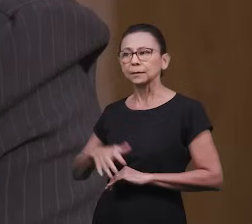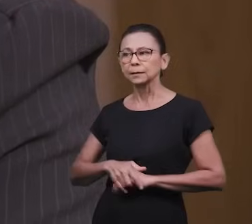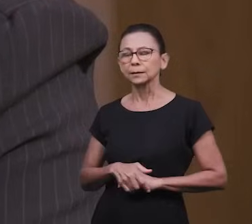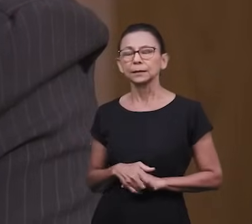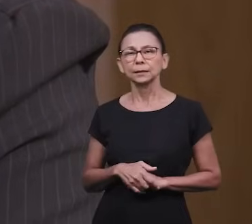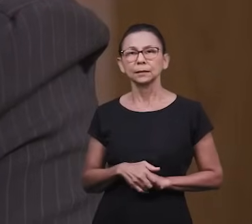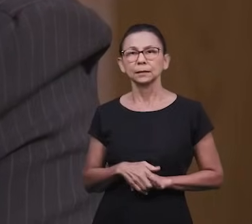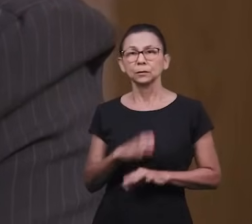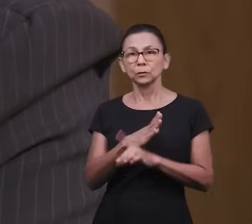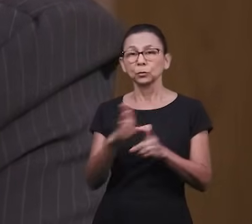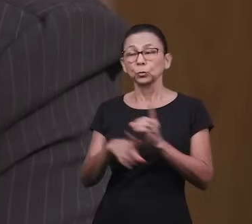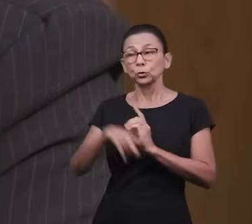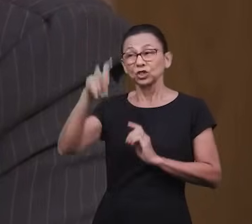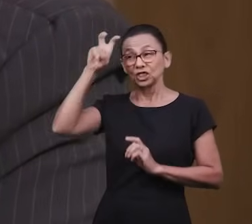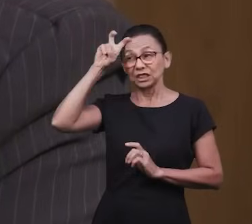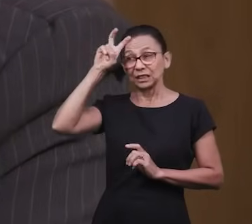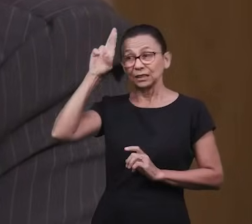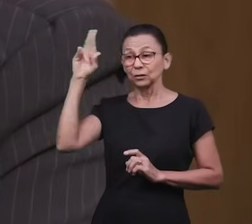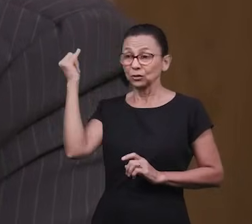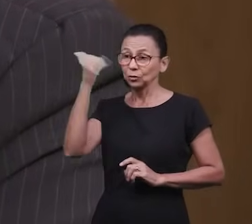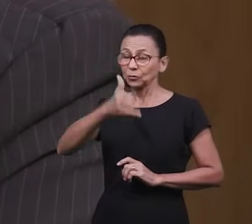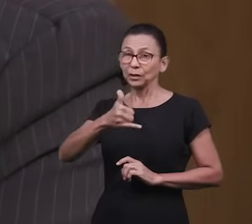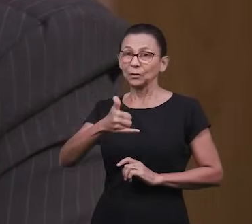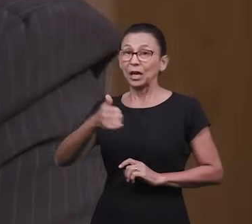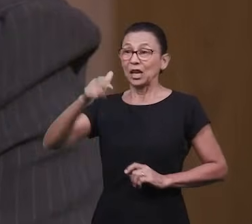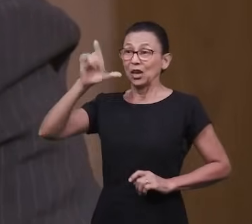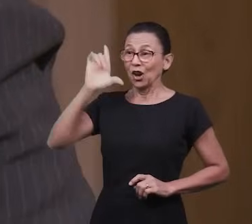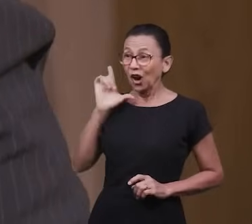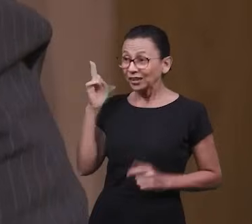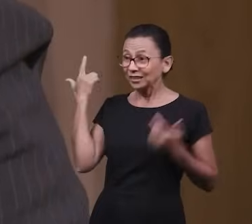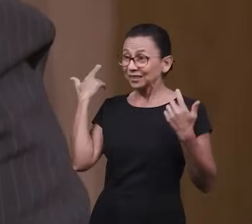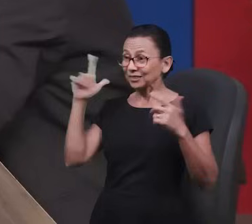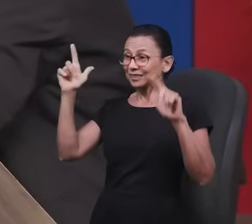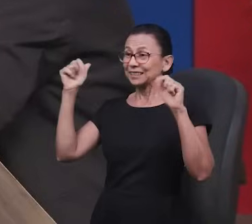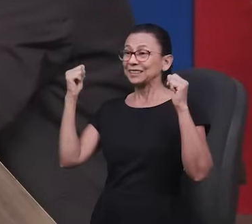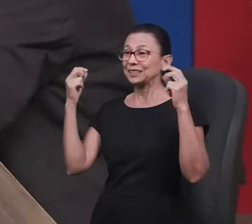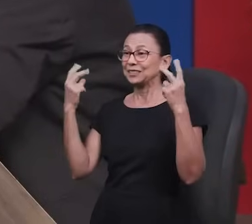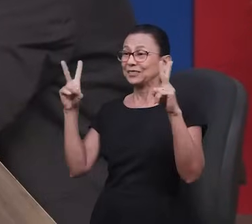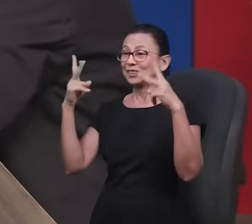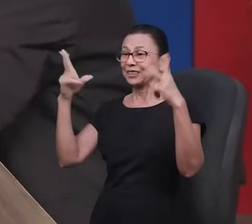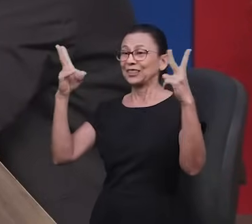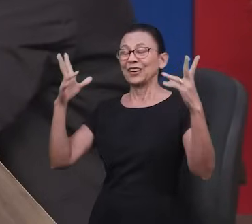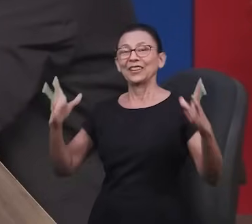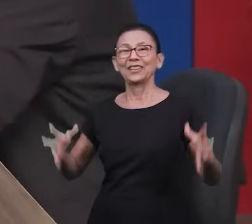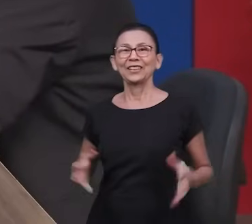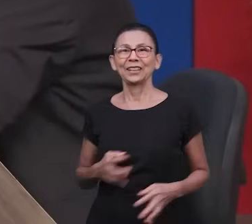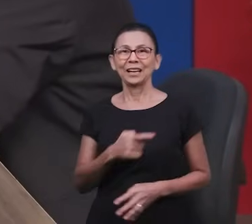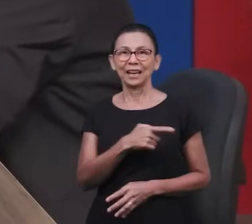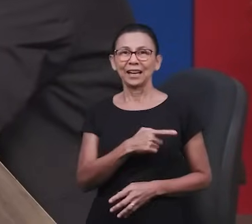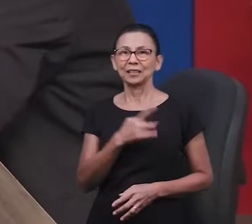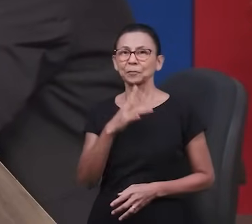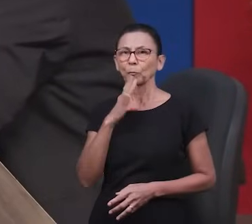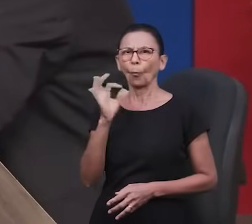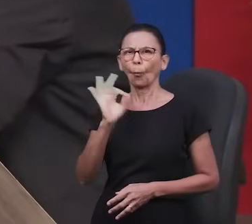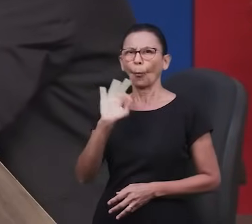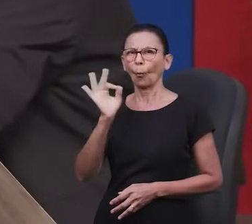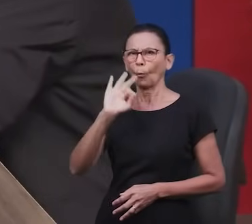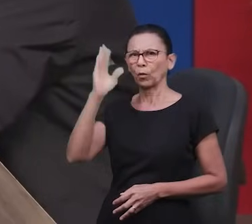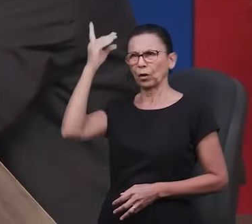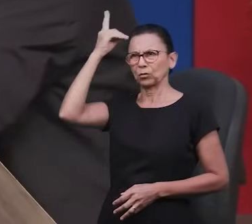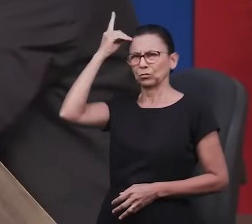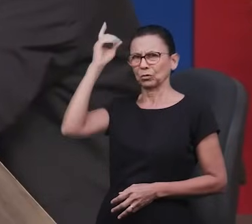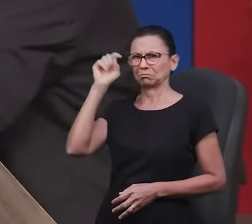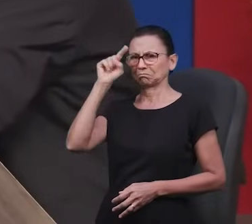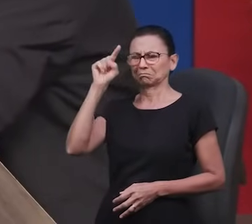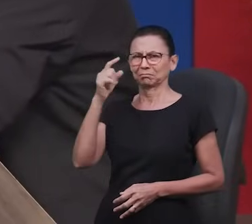quinta-feira. E quando foi ontem, o Senhor decretou a vitória. Aleluia. Ela era de uma outra denominação, não conhecia